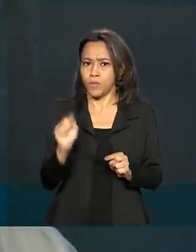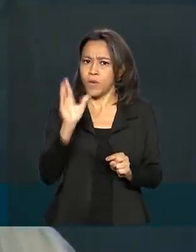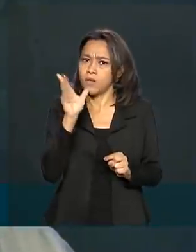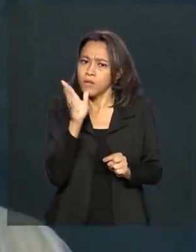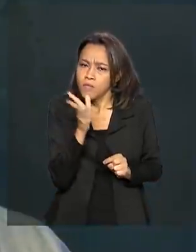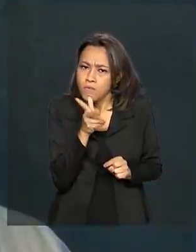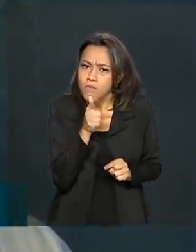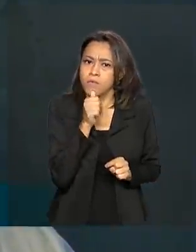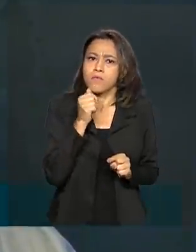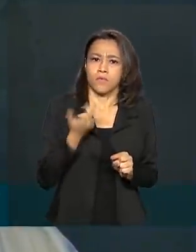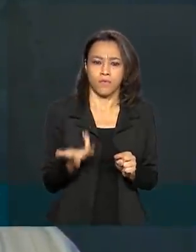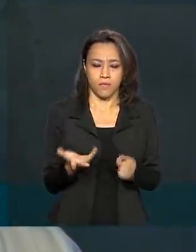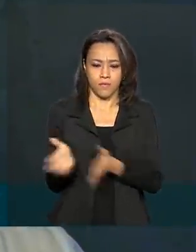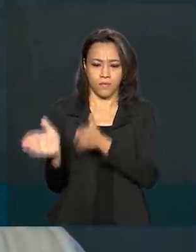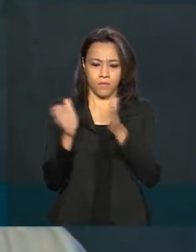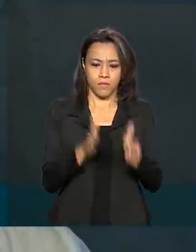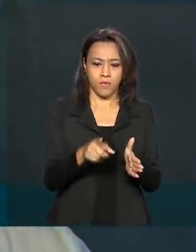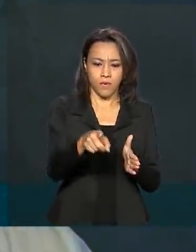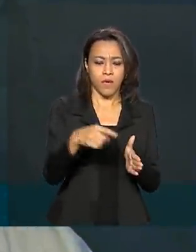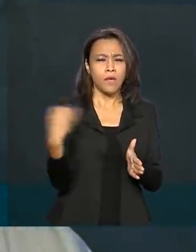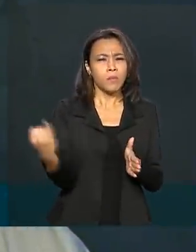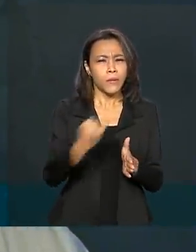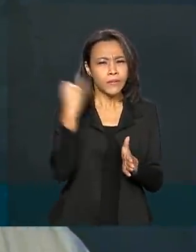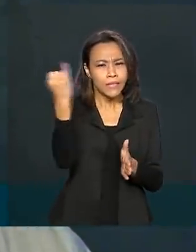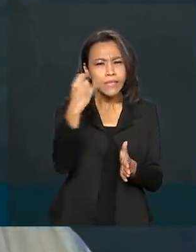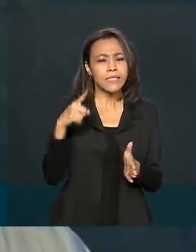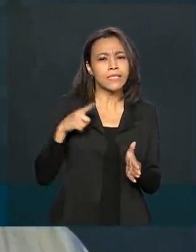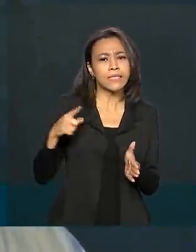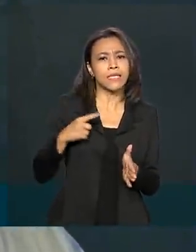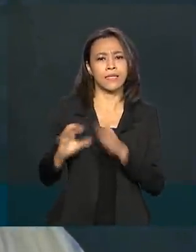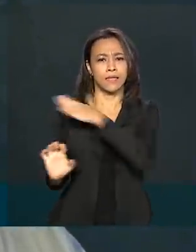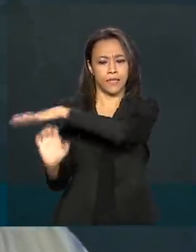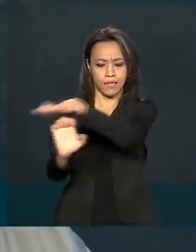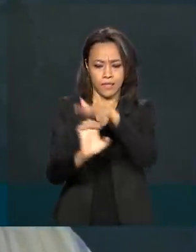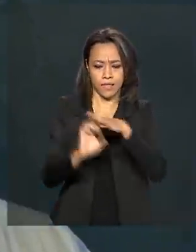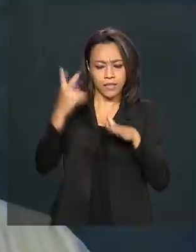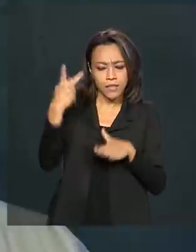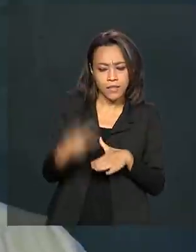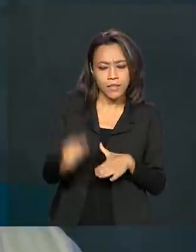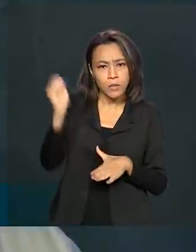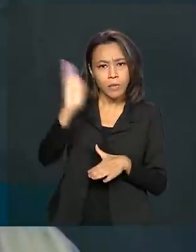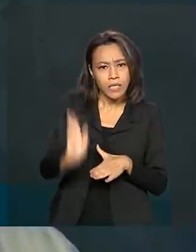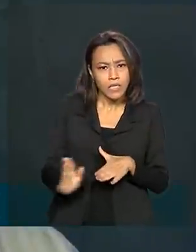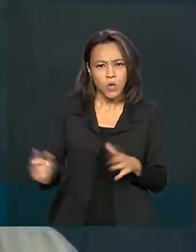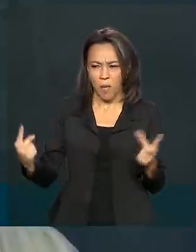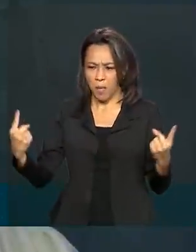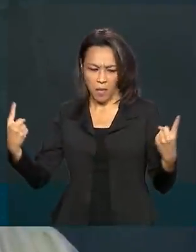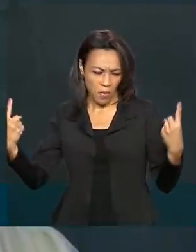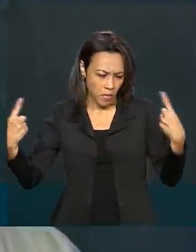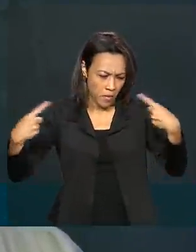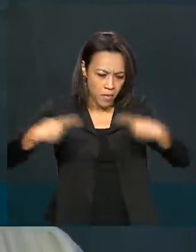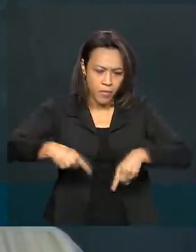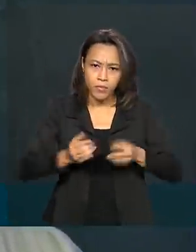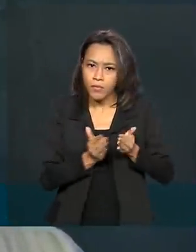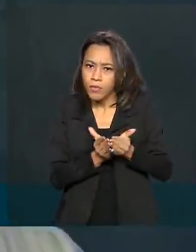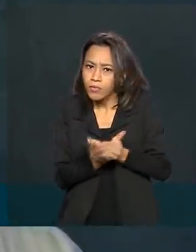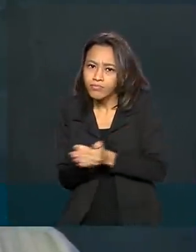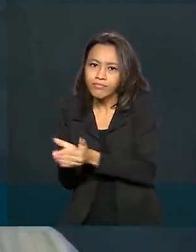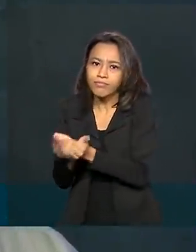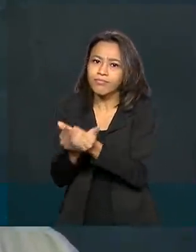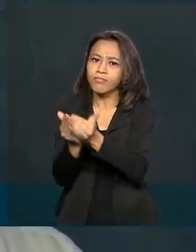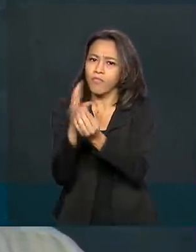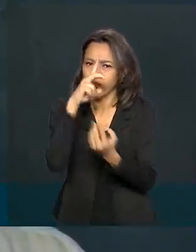fundamental para termos empresas brasileiras de navegação competitivas, uma navegação nacional